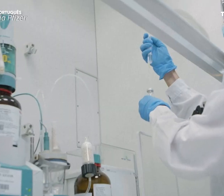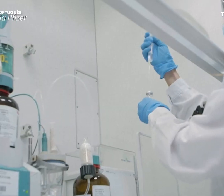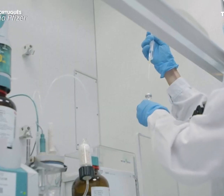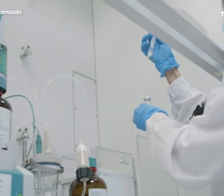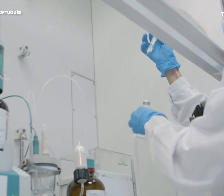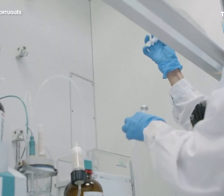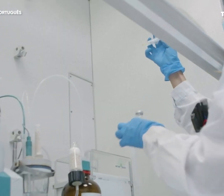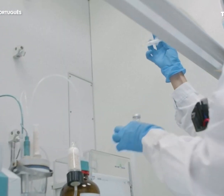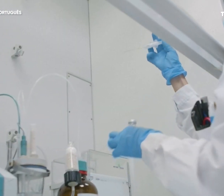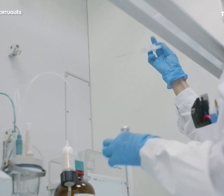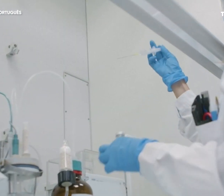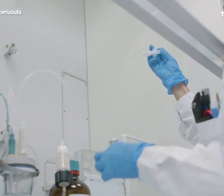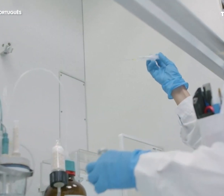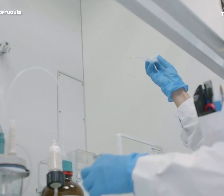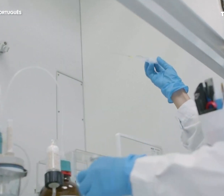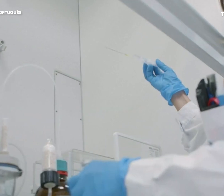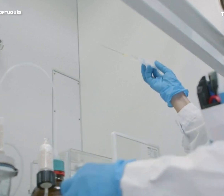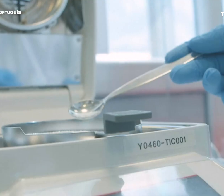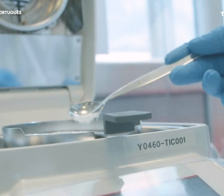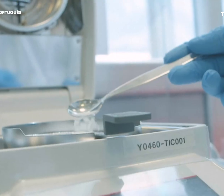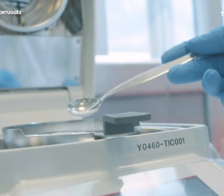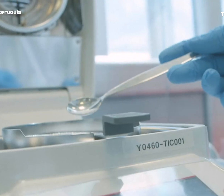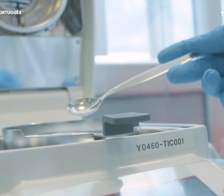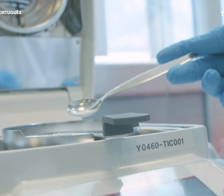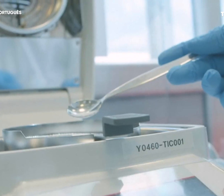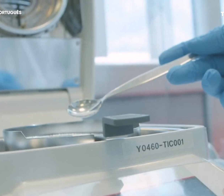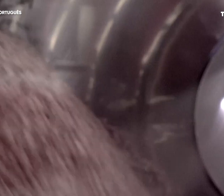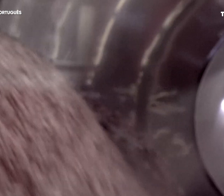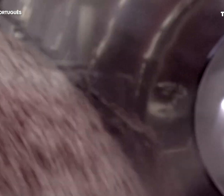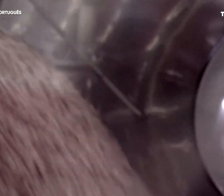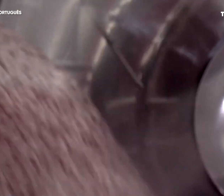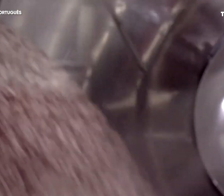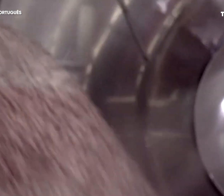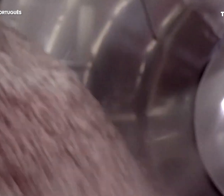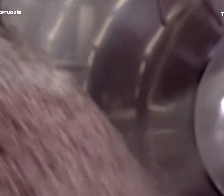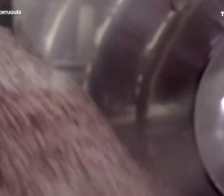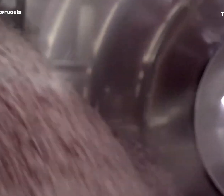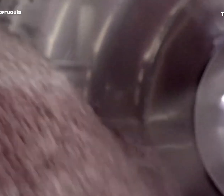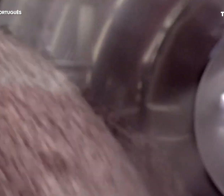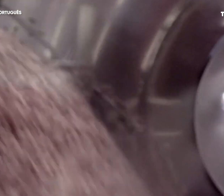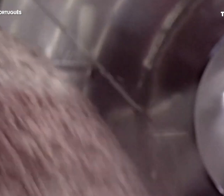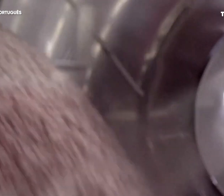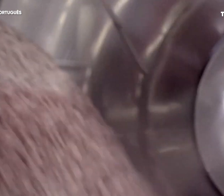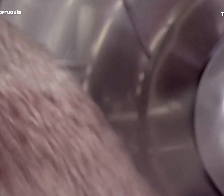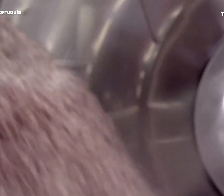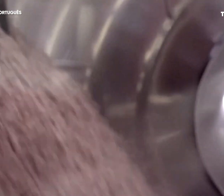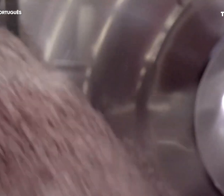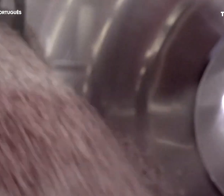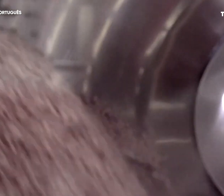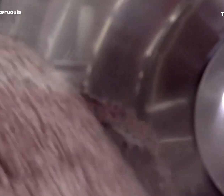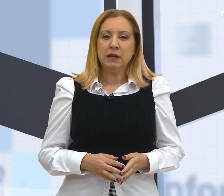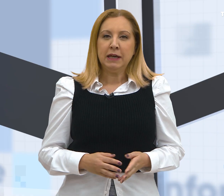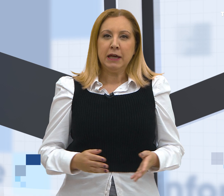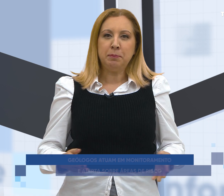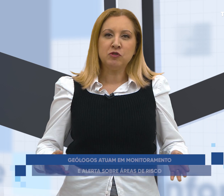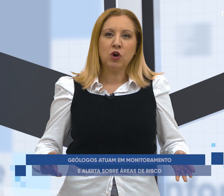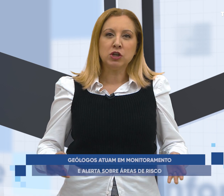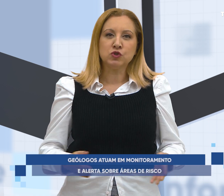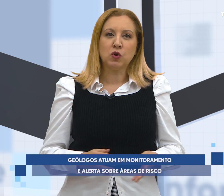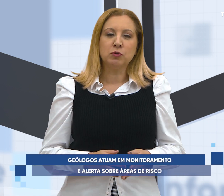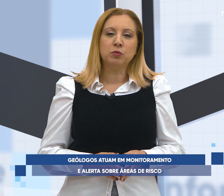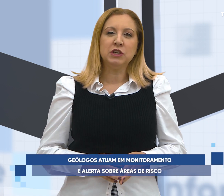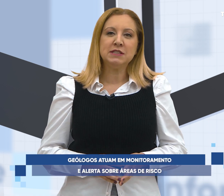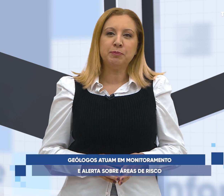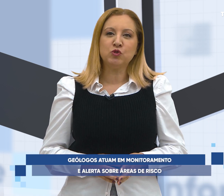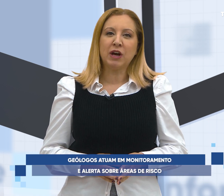em um comunicado. O regulador explicou que os prazos dependem da robustez dos dados fornecidos pela Pfizer.